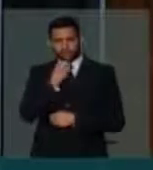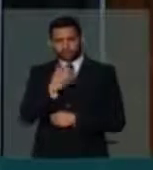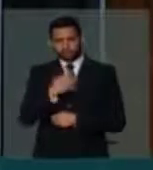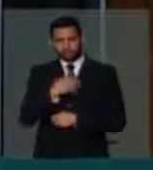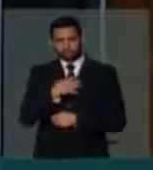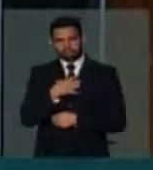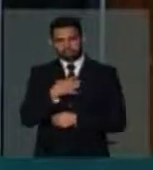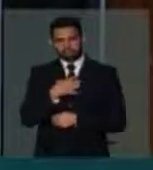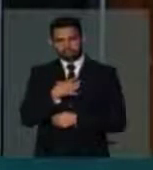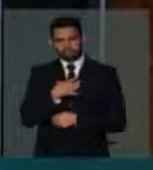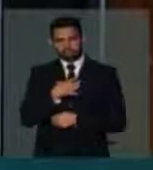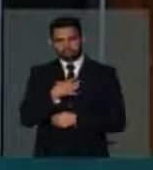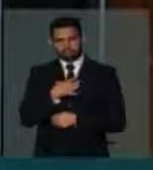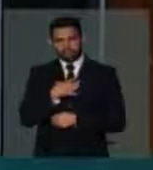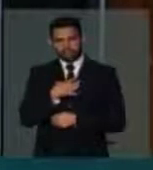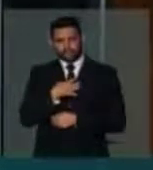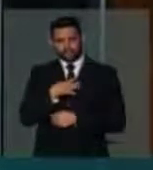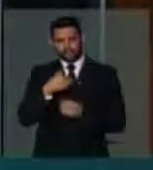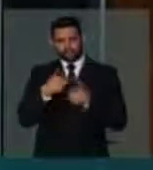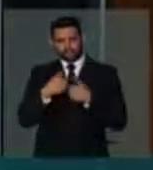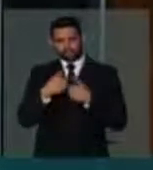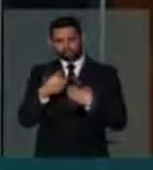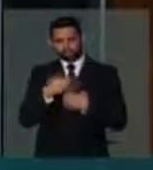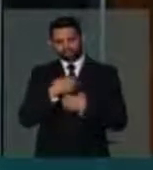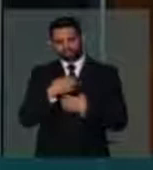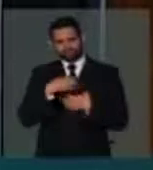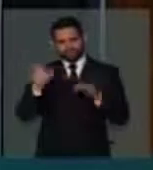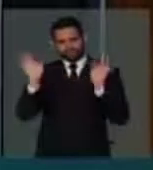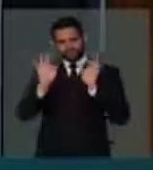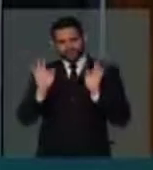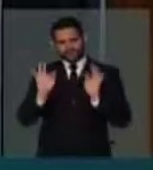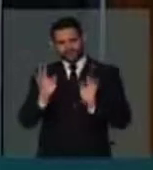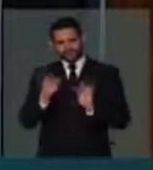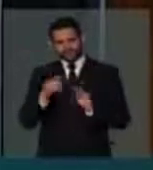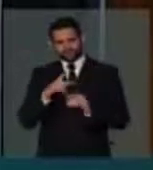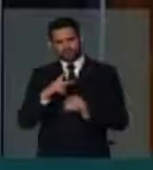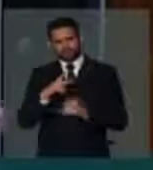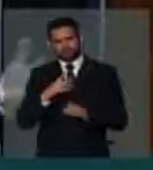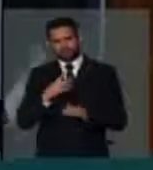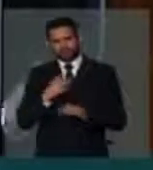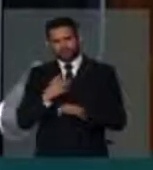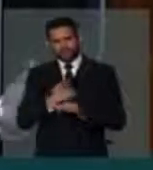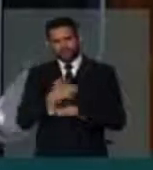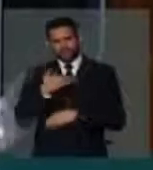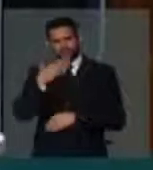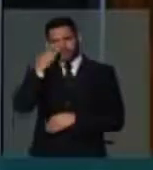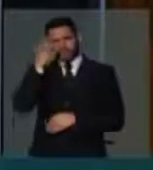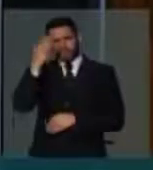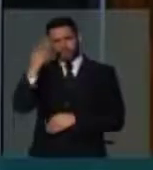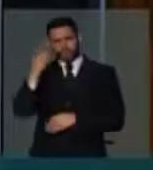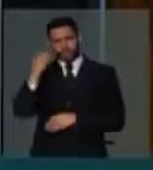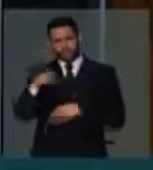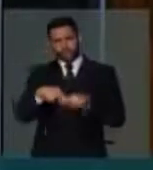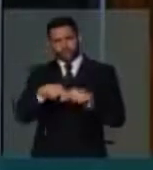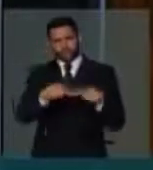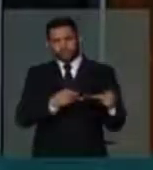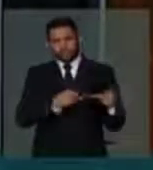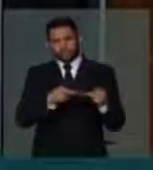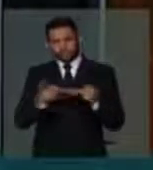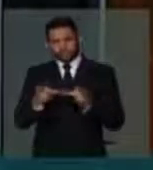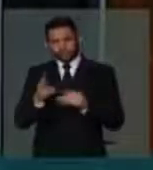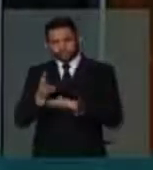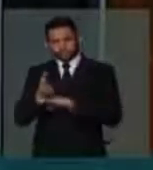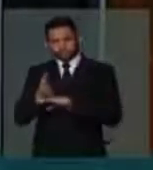gratificante. Eu estou extremamente feliz e agradecido por ter recebido este